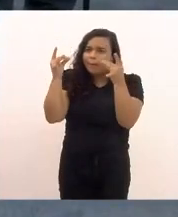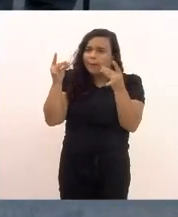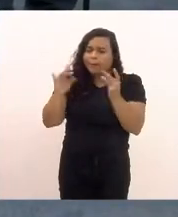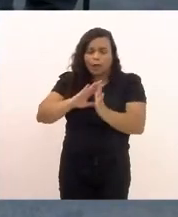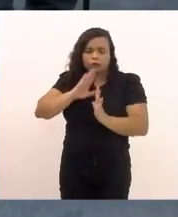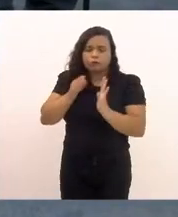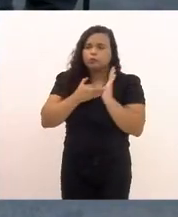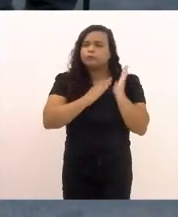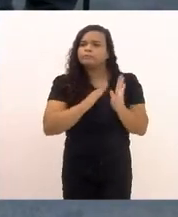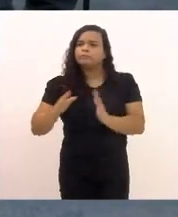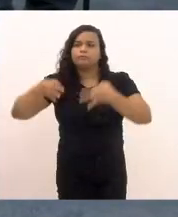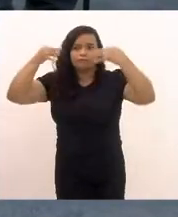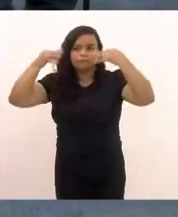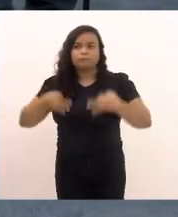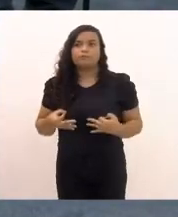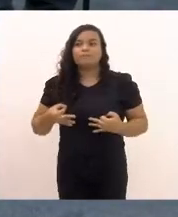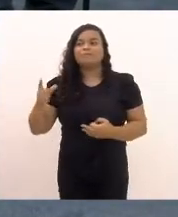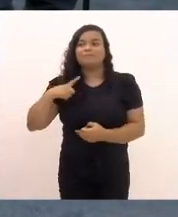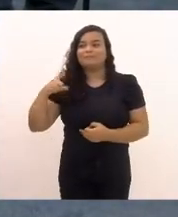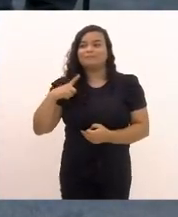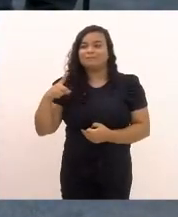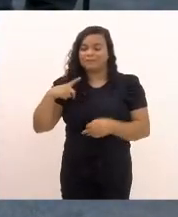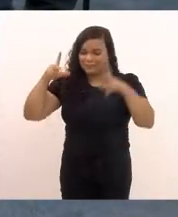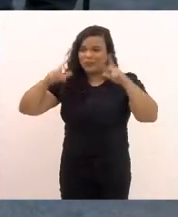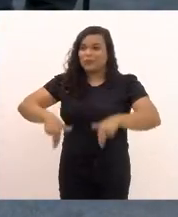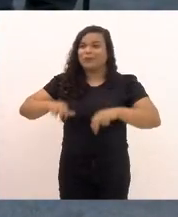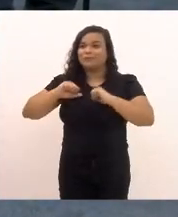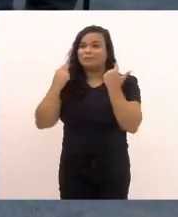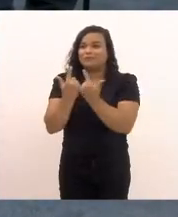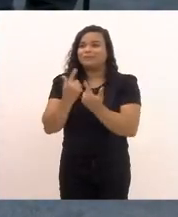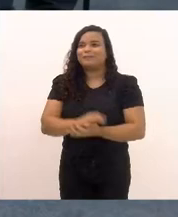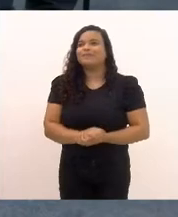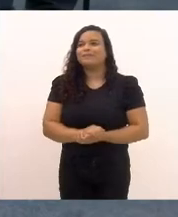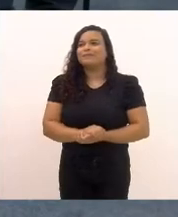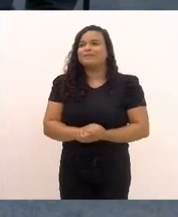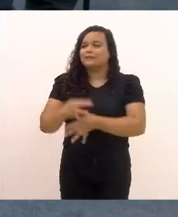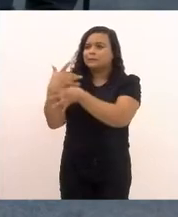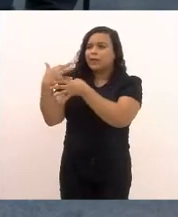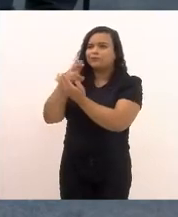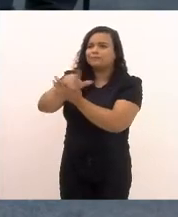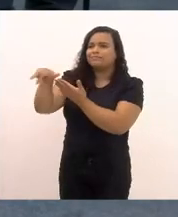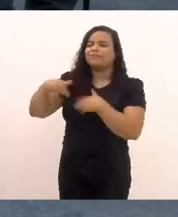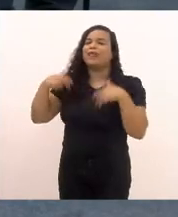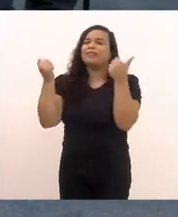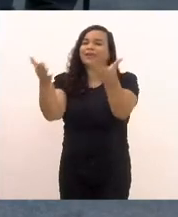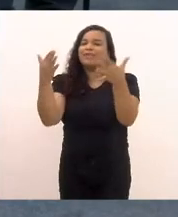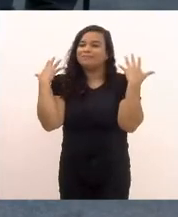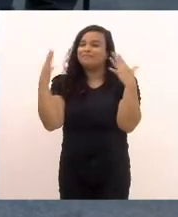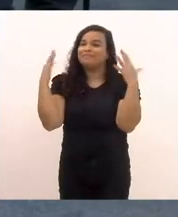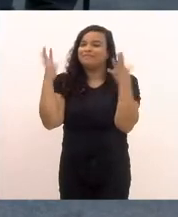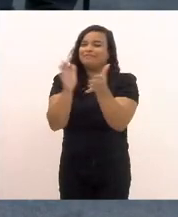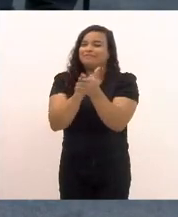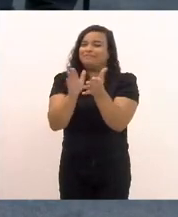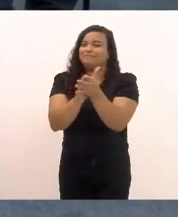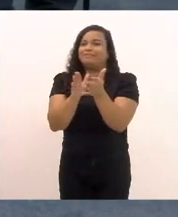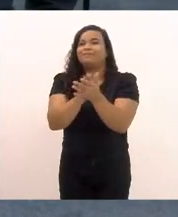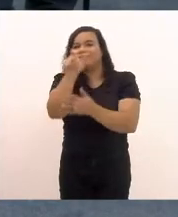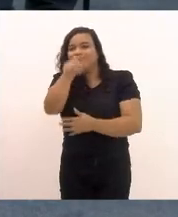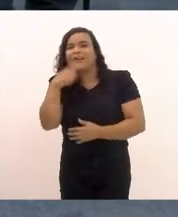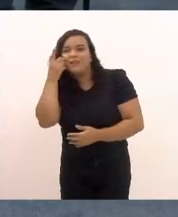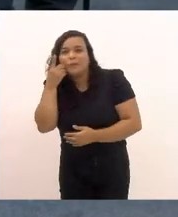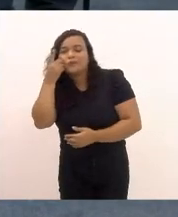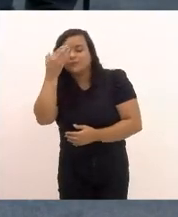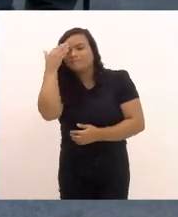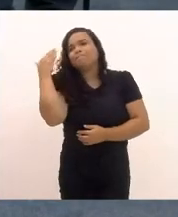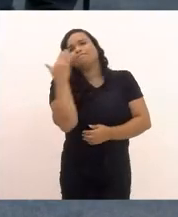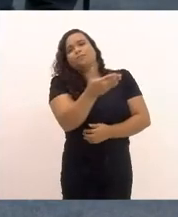a organização da Assembleia nas nossas cidades. Parabenizo o deputado. É